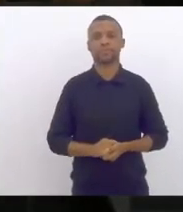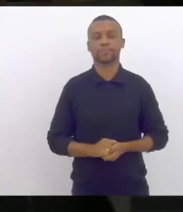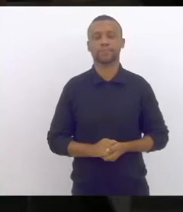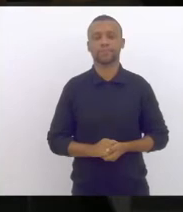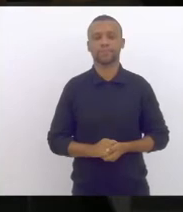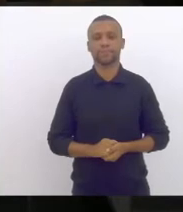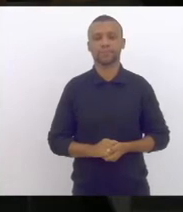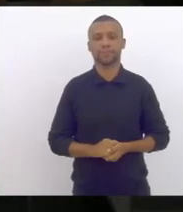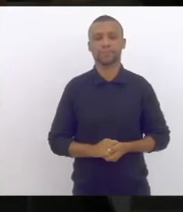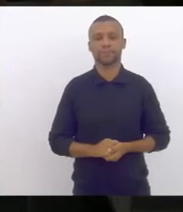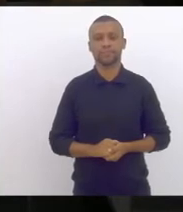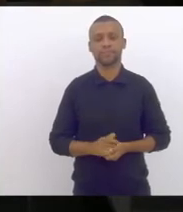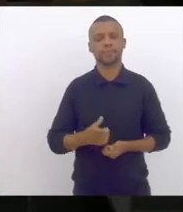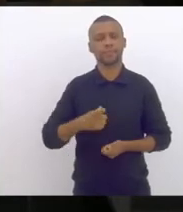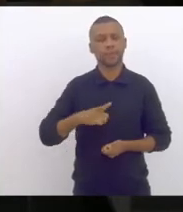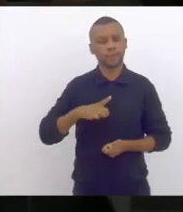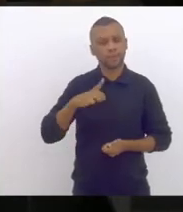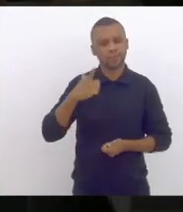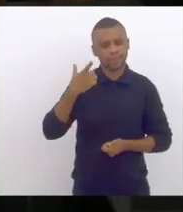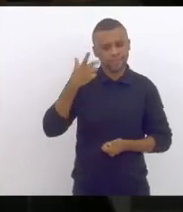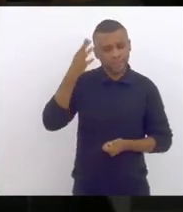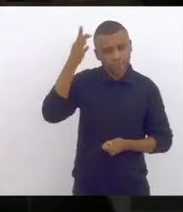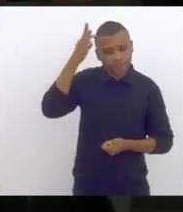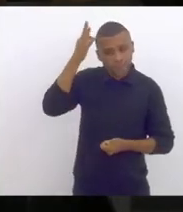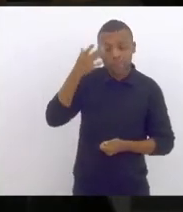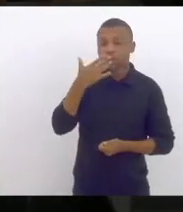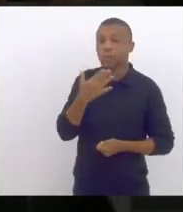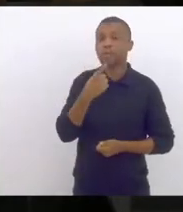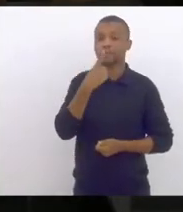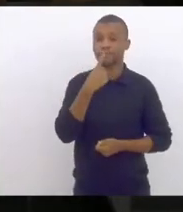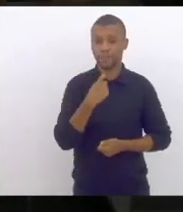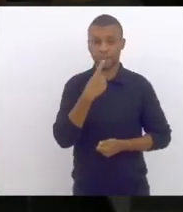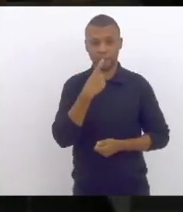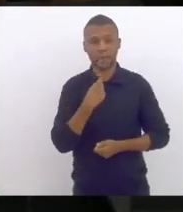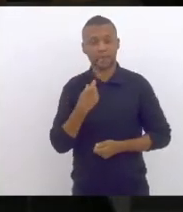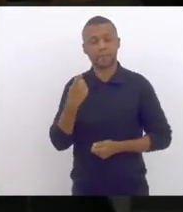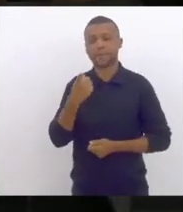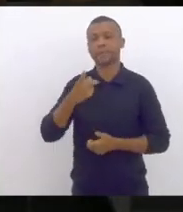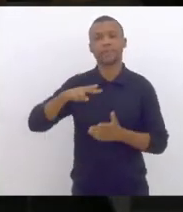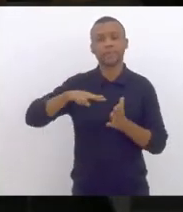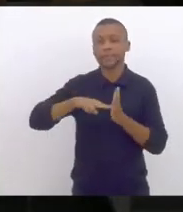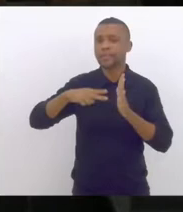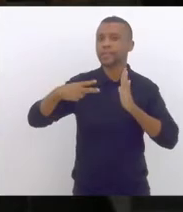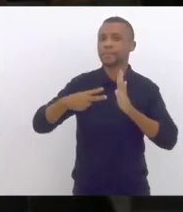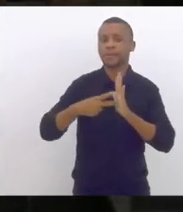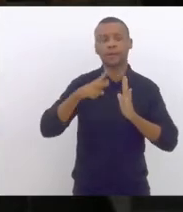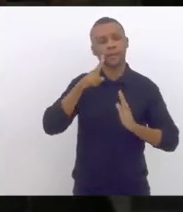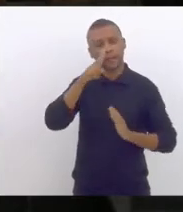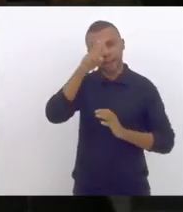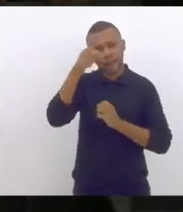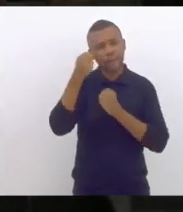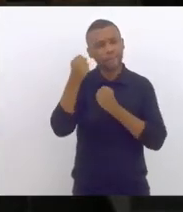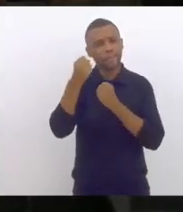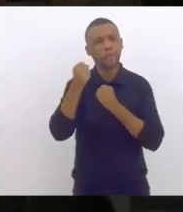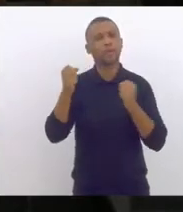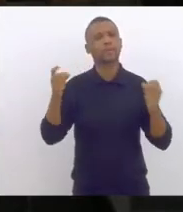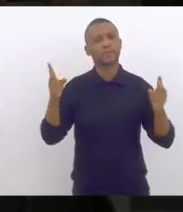com seus cabelos vermelhos, que simboliza a força de Ansan.